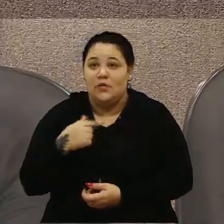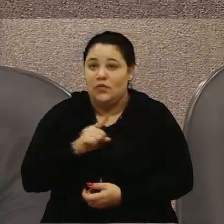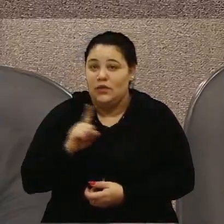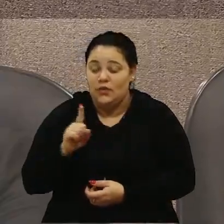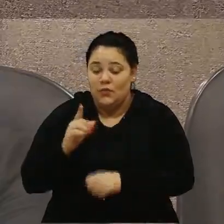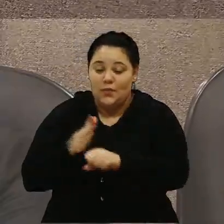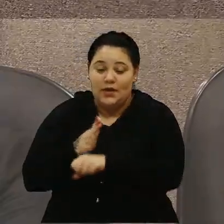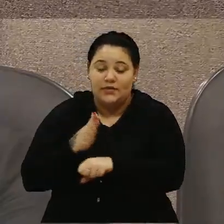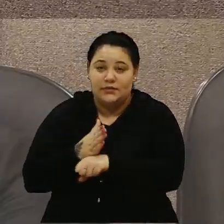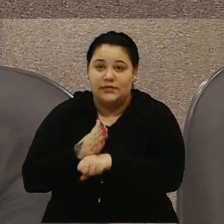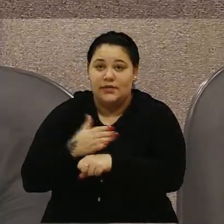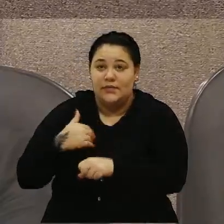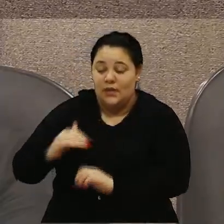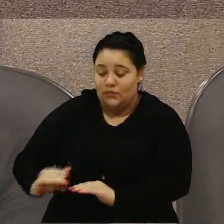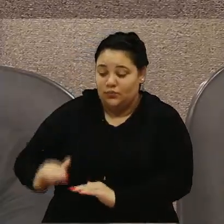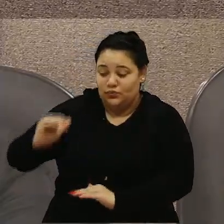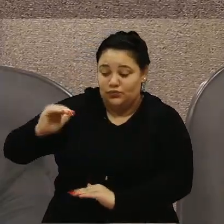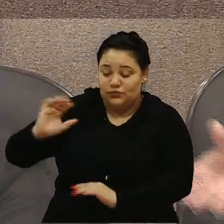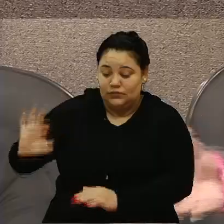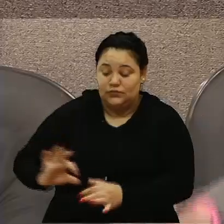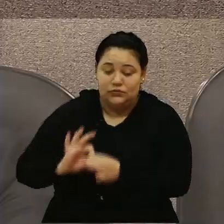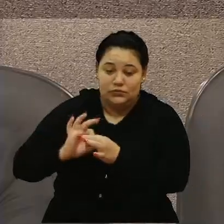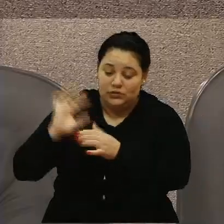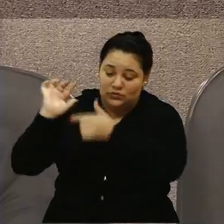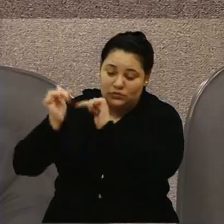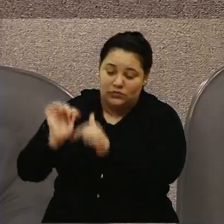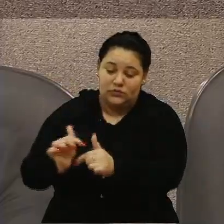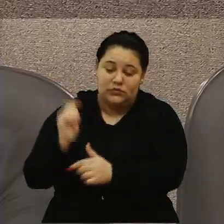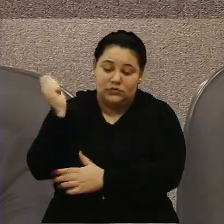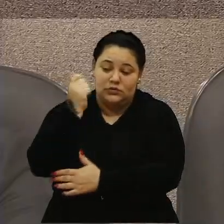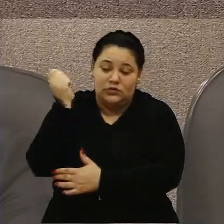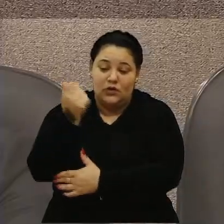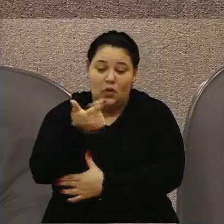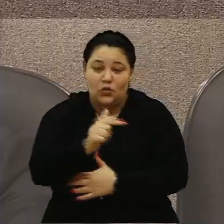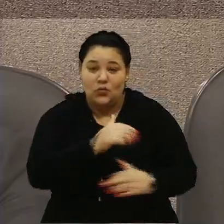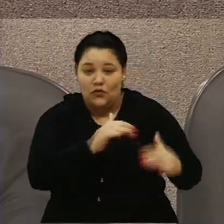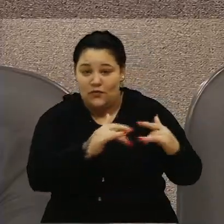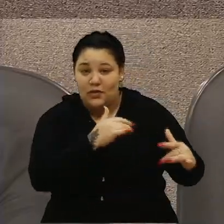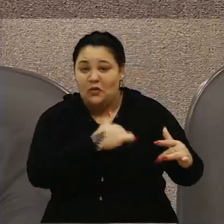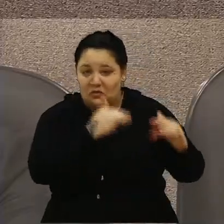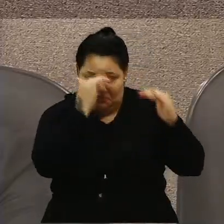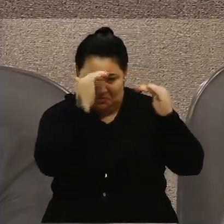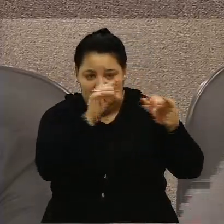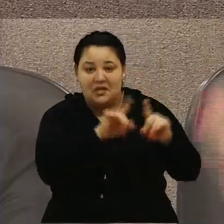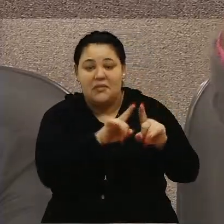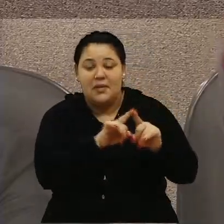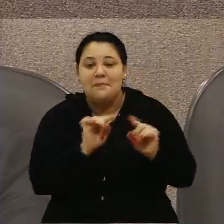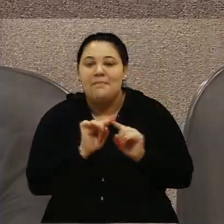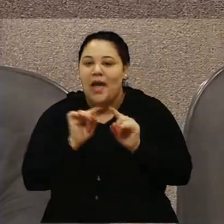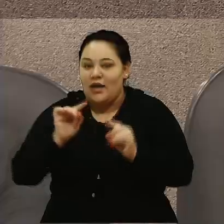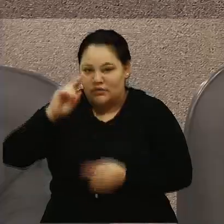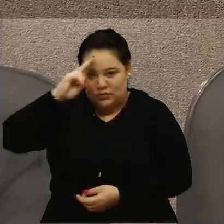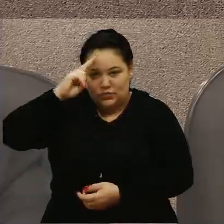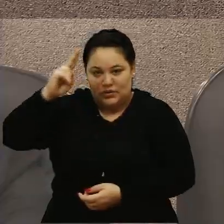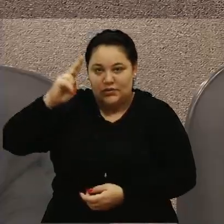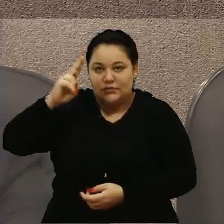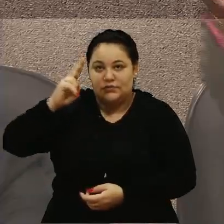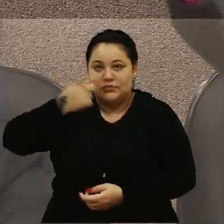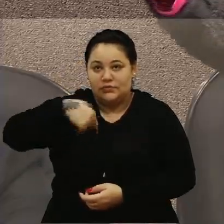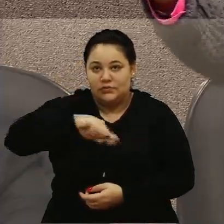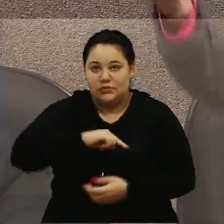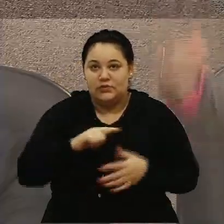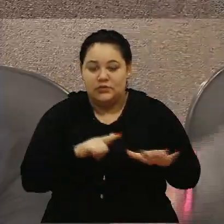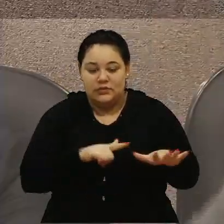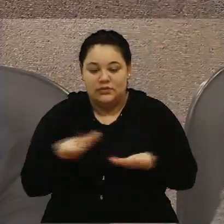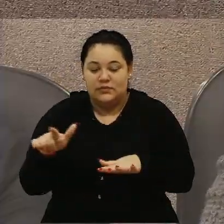minha vida, a minha infância foi muito ligada ao tradicionalismo, outro movimento que eu respeito profundamente. Mas o movimento escoteiro, e nós estamos na Semana